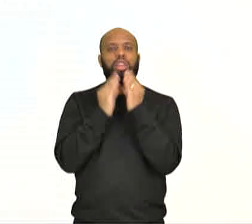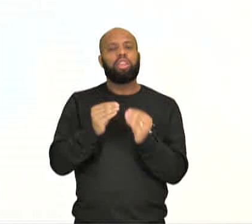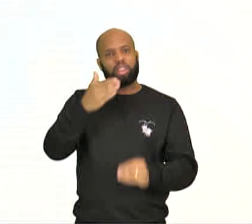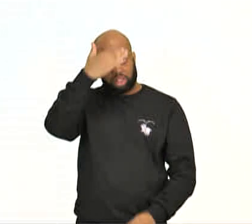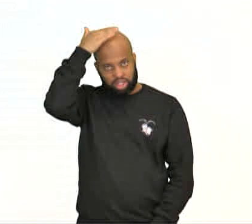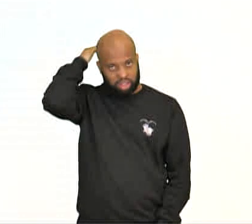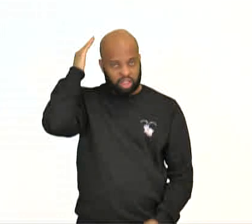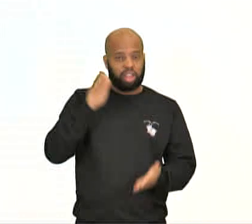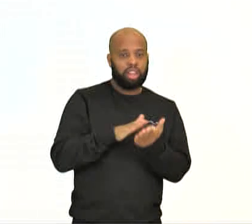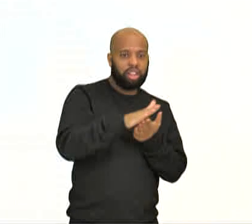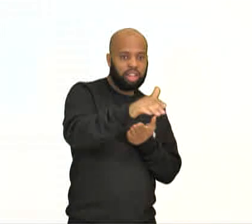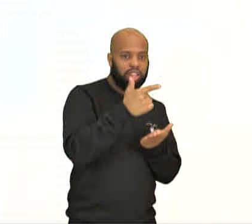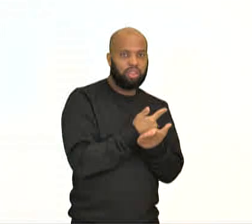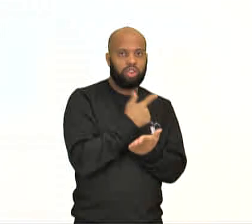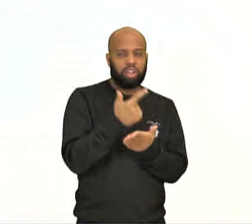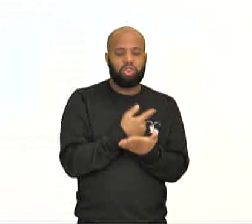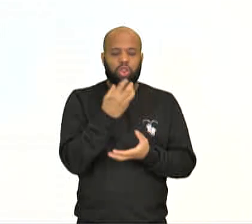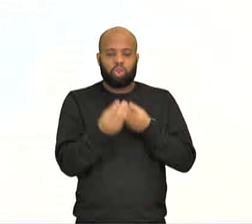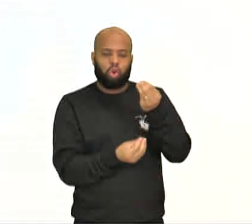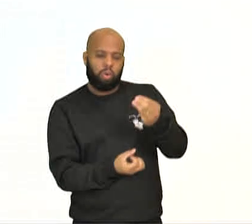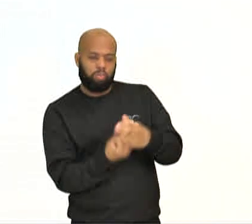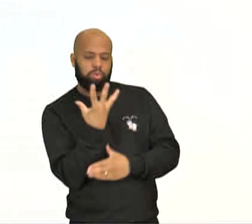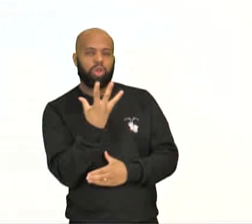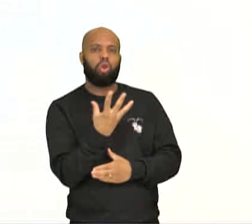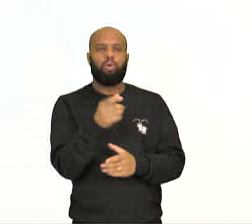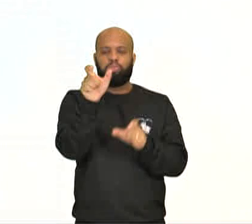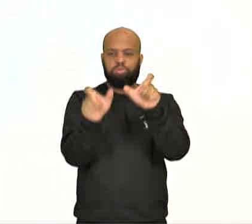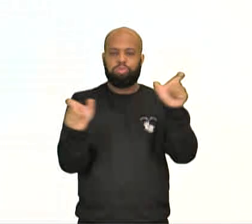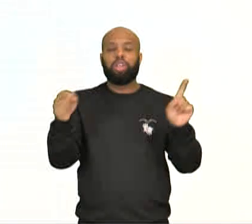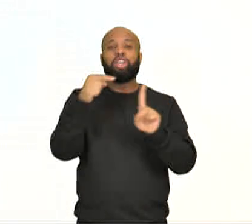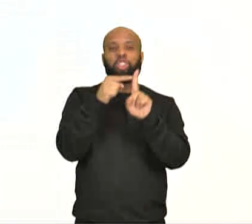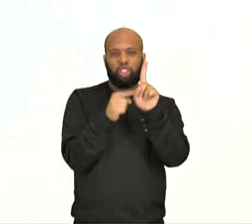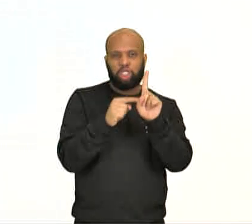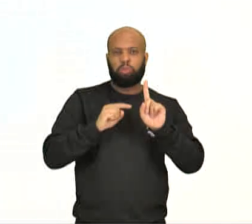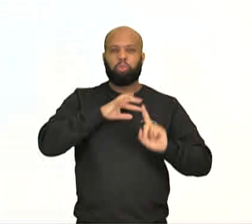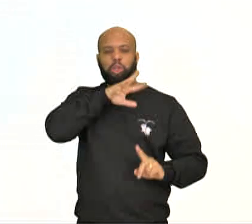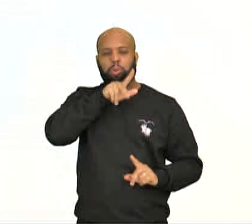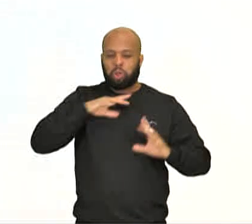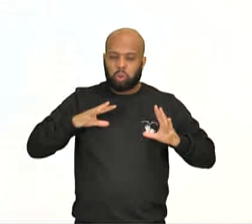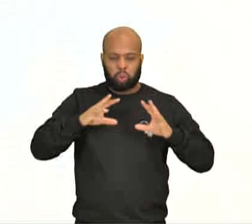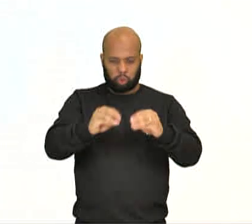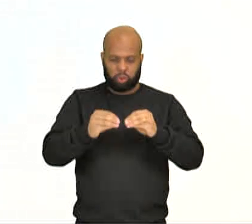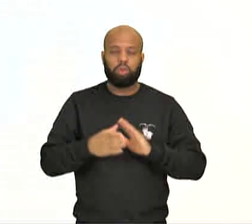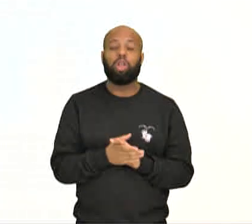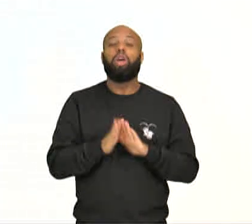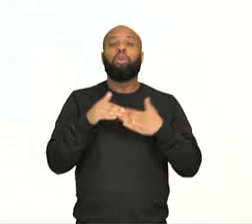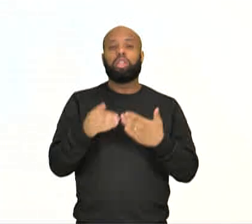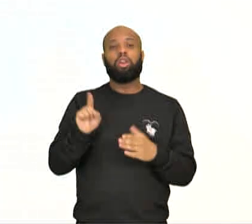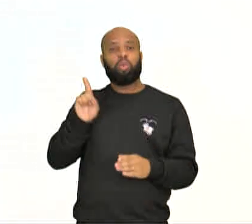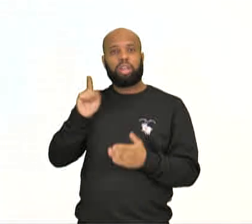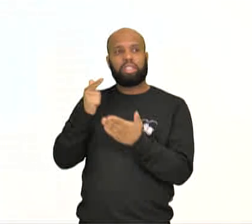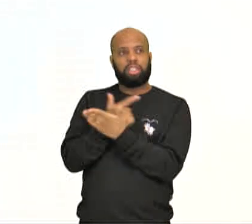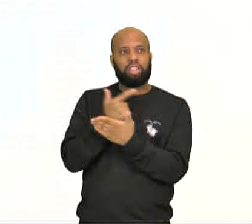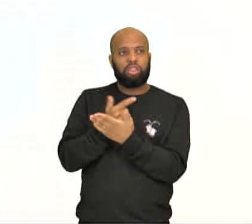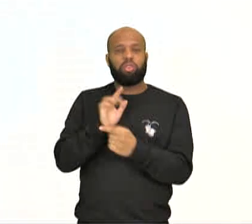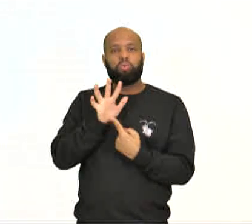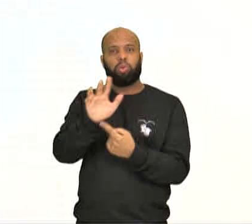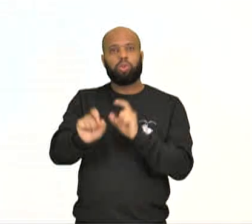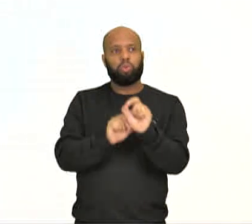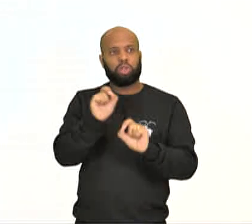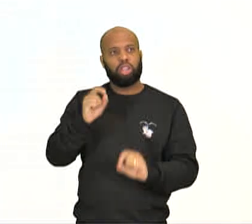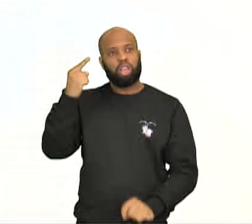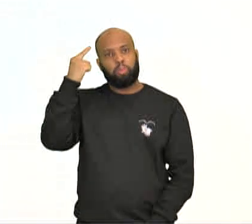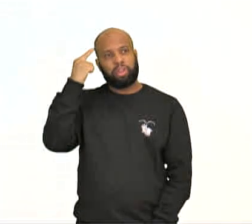lança o livro A Origem das Espécies. Nesse livro, ele aponta a